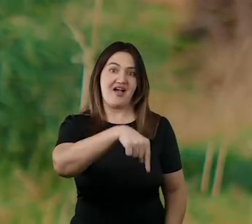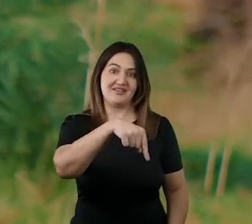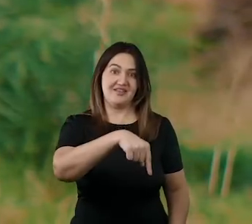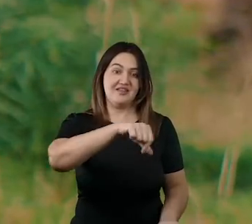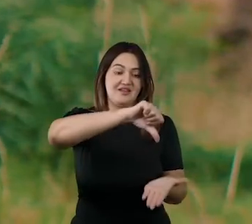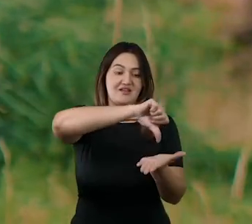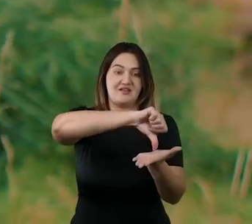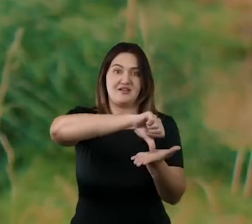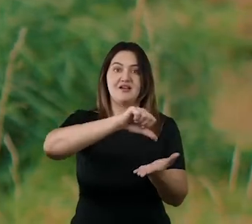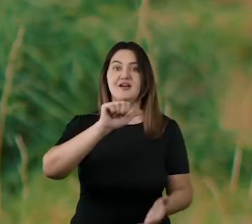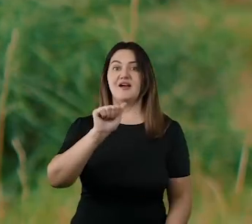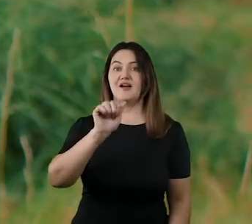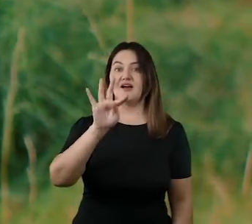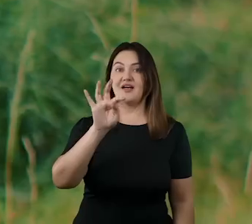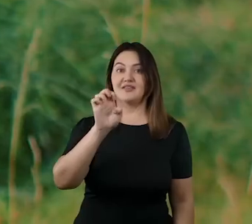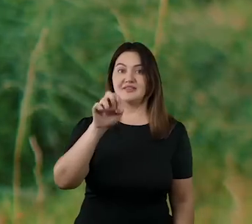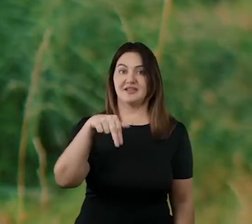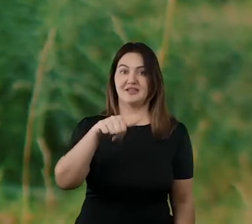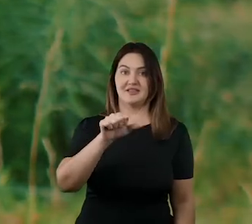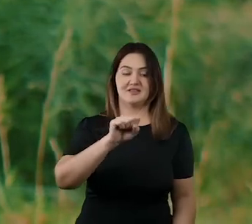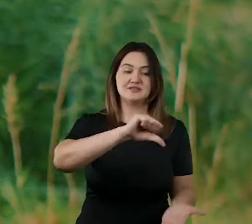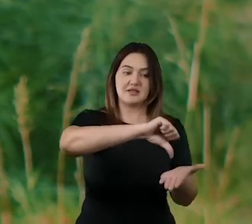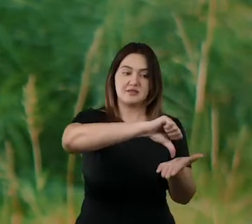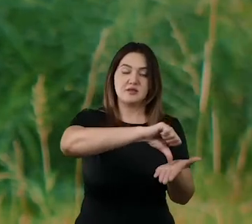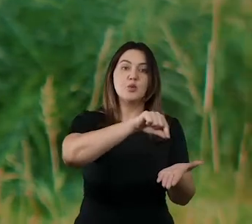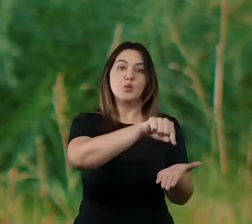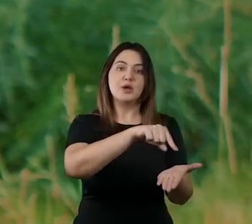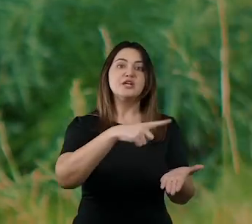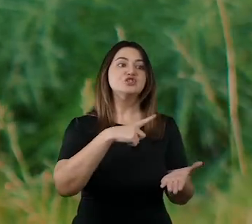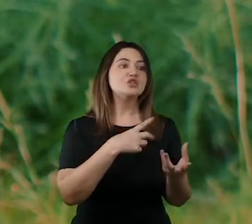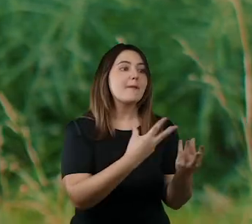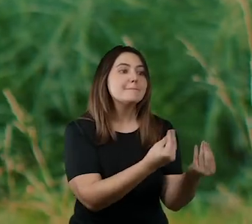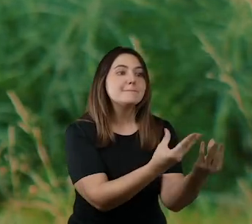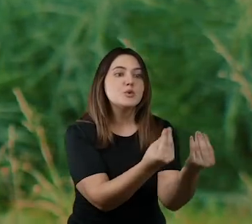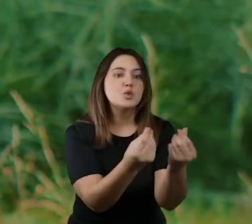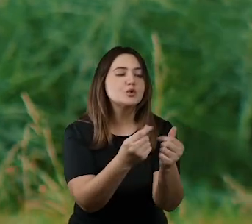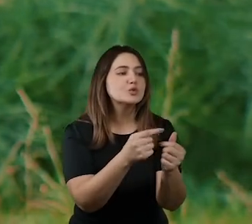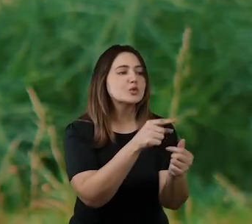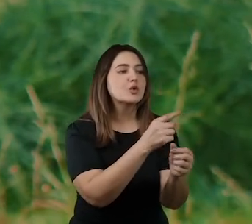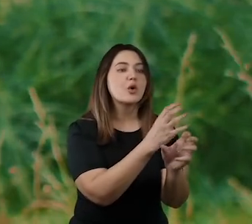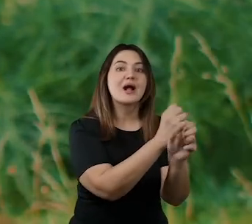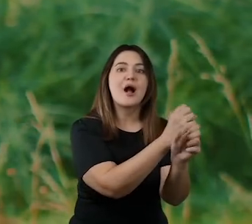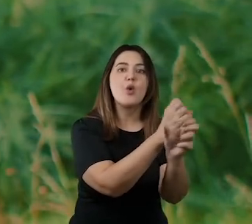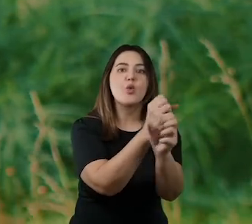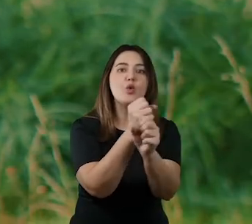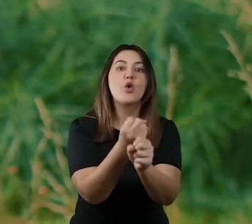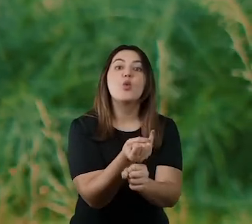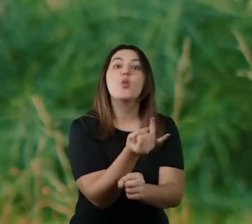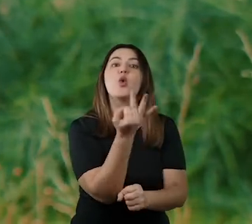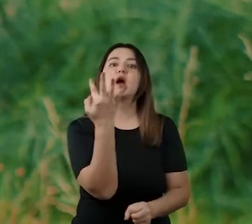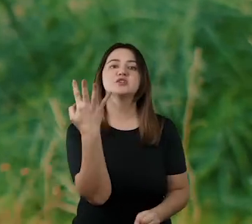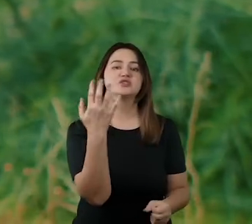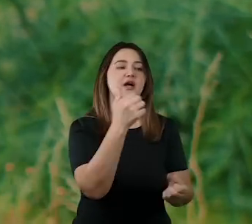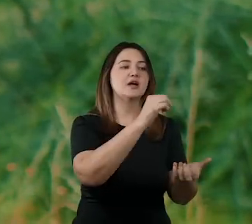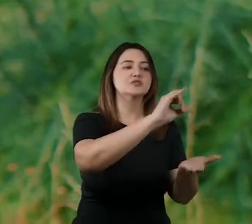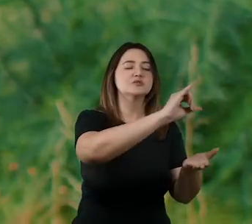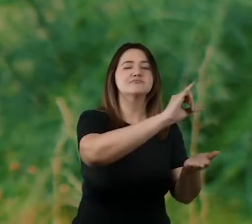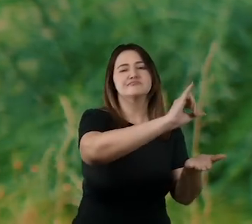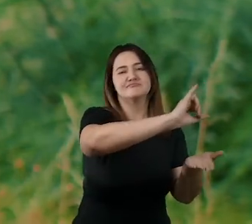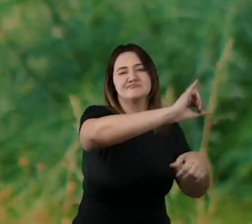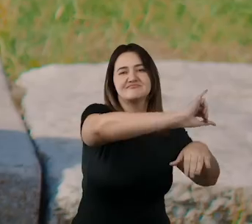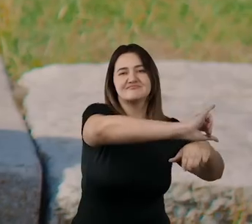havia tantos deuses que ele contou pessoalmente mais de 30.000 estátuas e